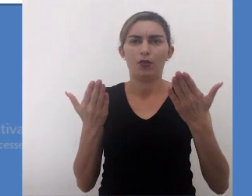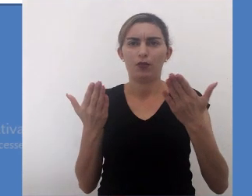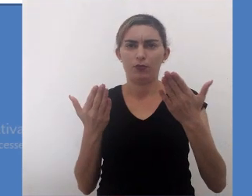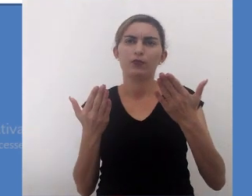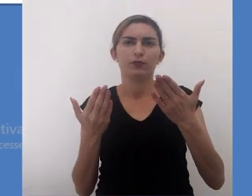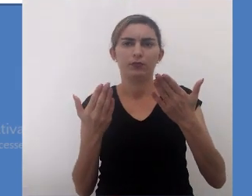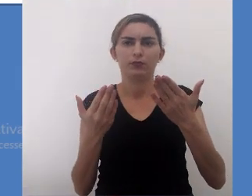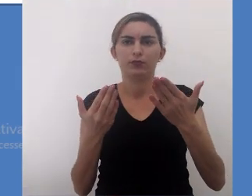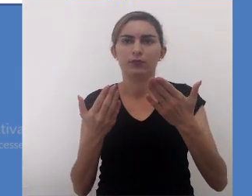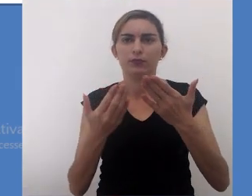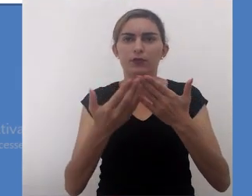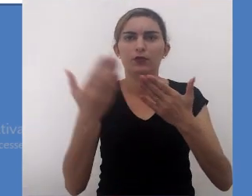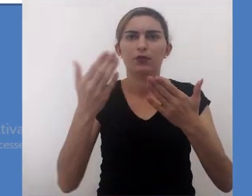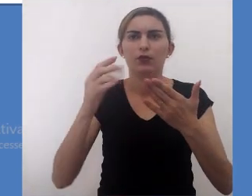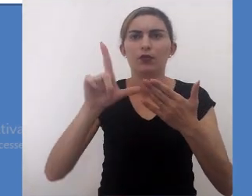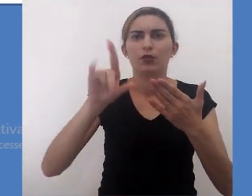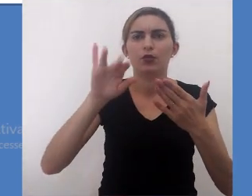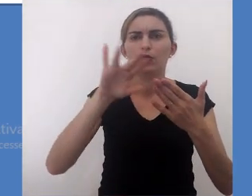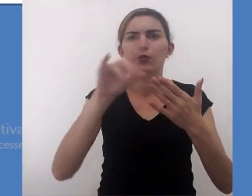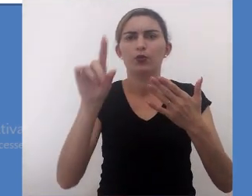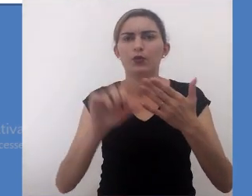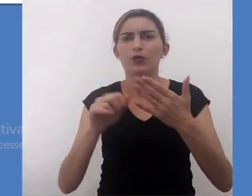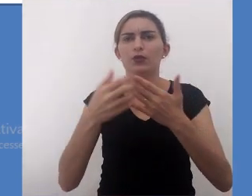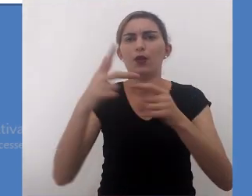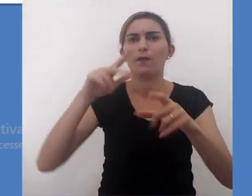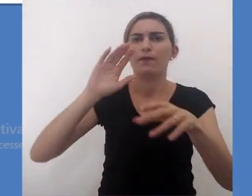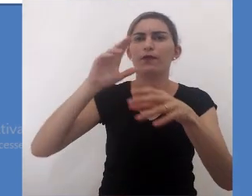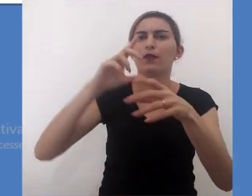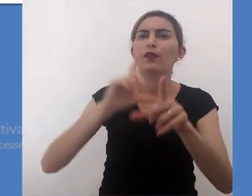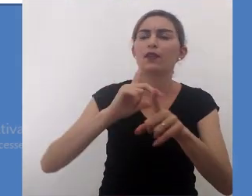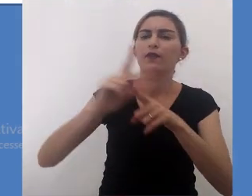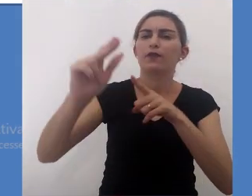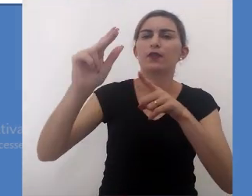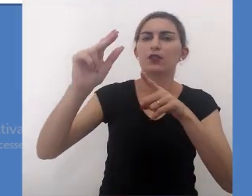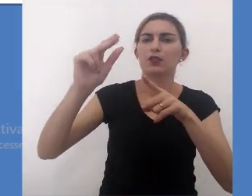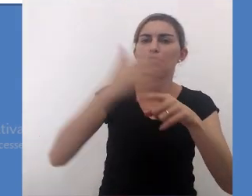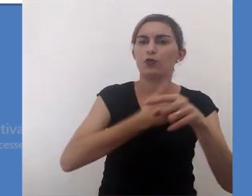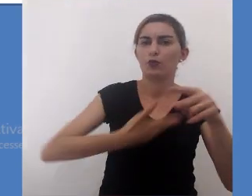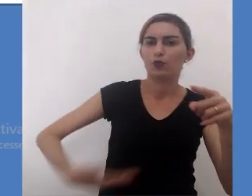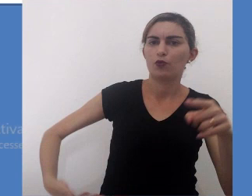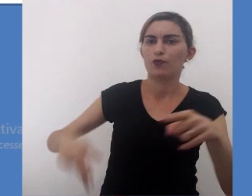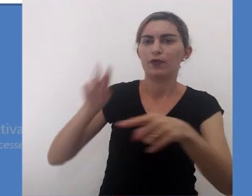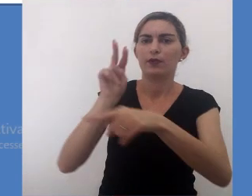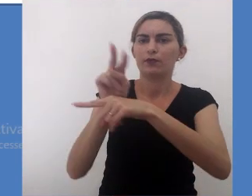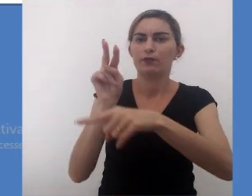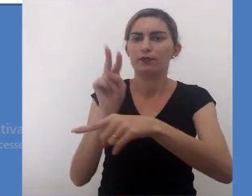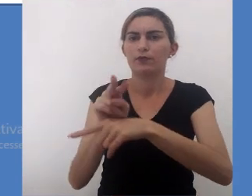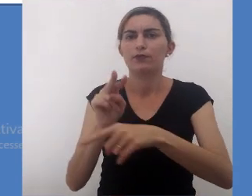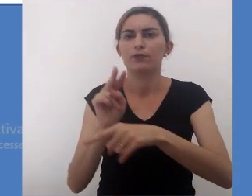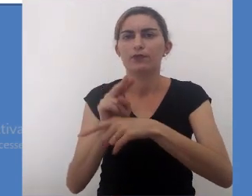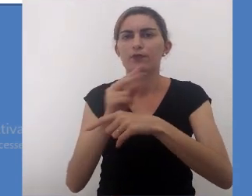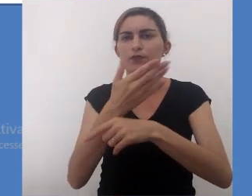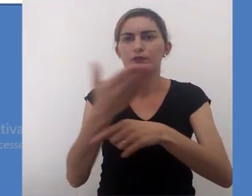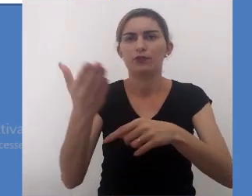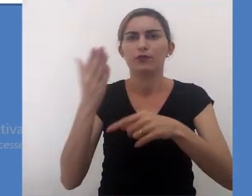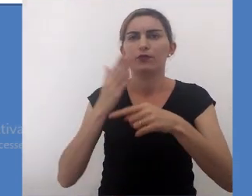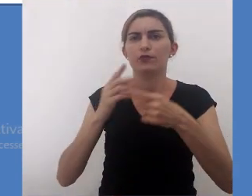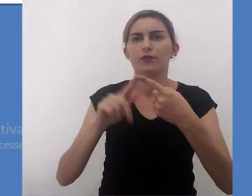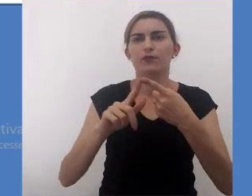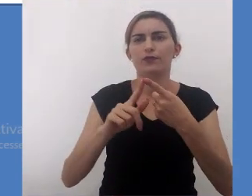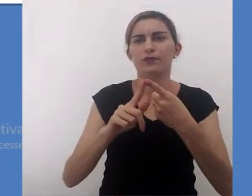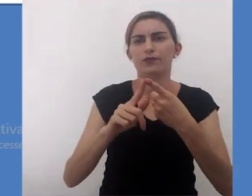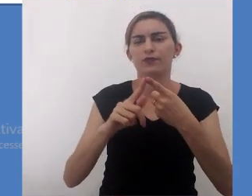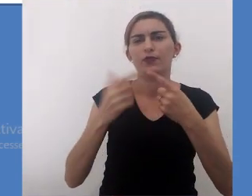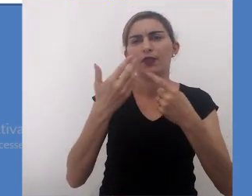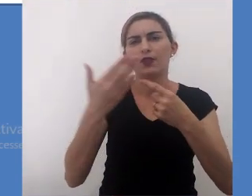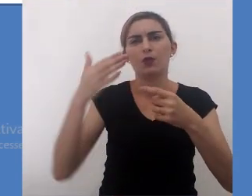Louis Adoptes é eleito líder do governo provisório, né? Então Bismarck envia o quê? Bismarck